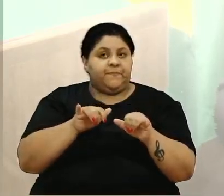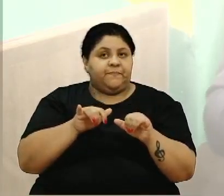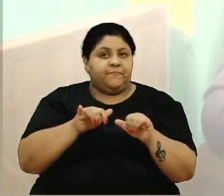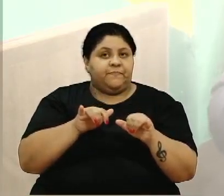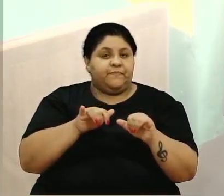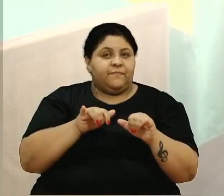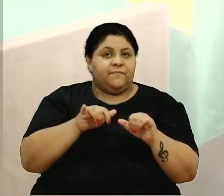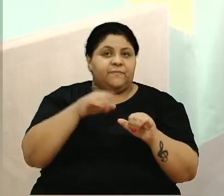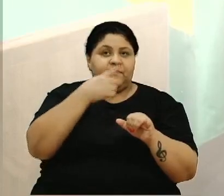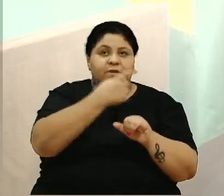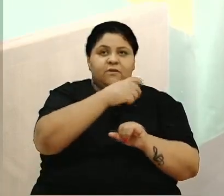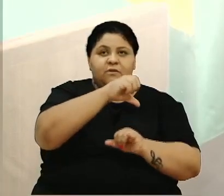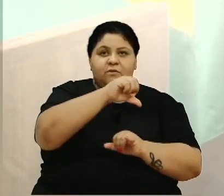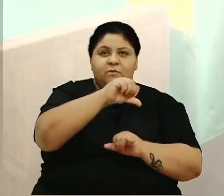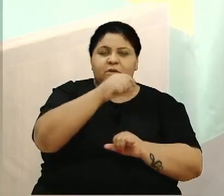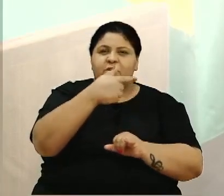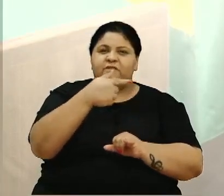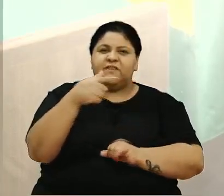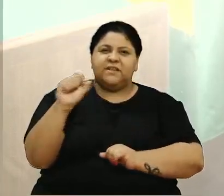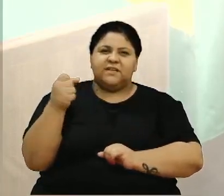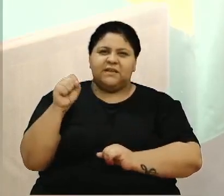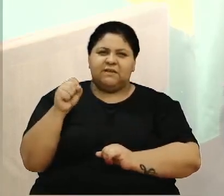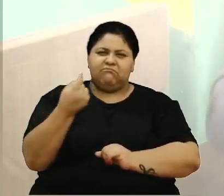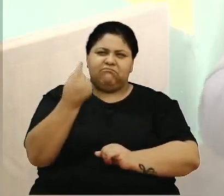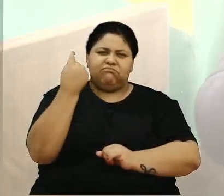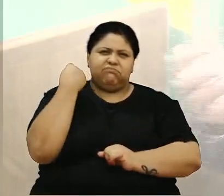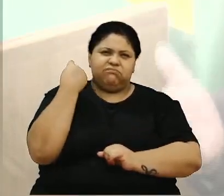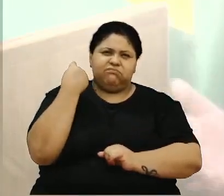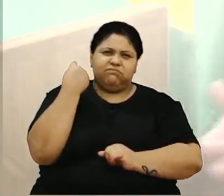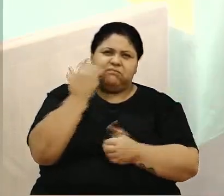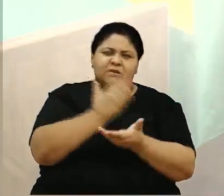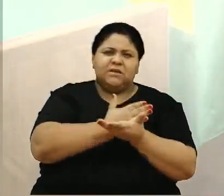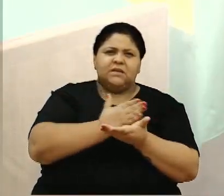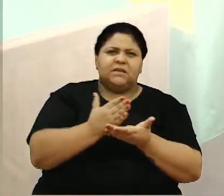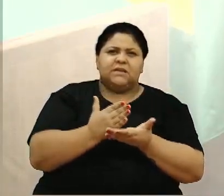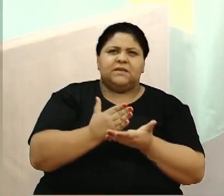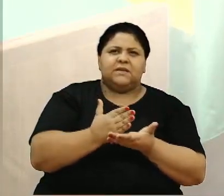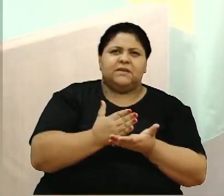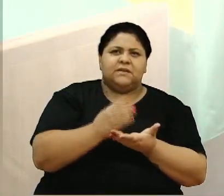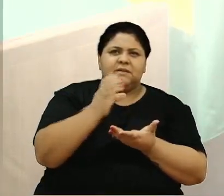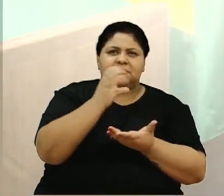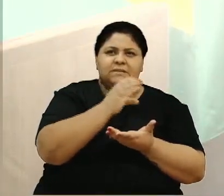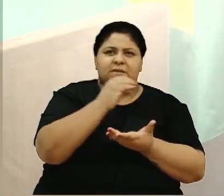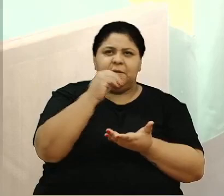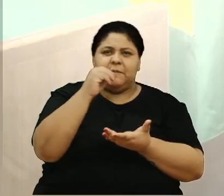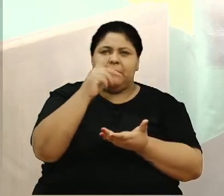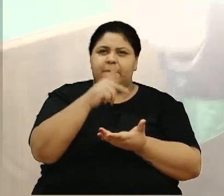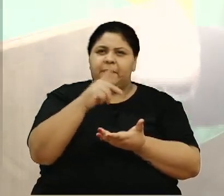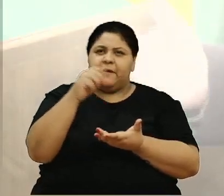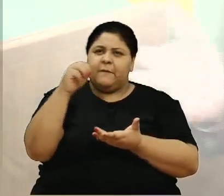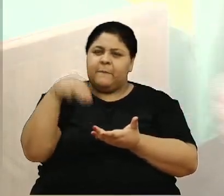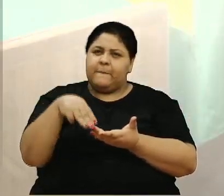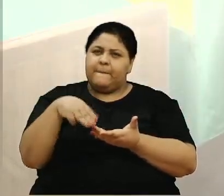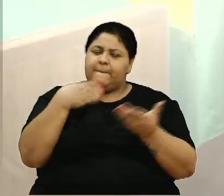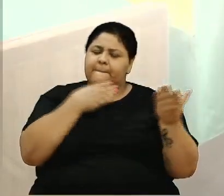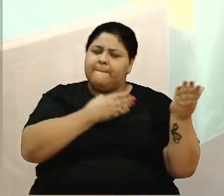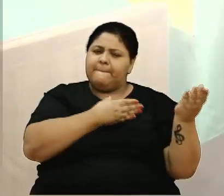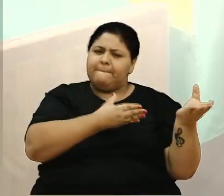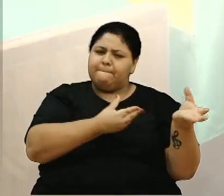por 1978 iniciou lá a CPMEM, passaram